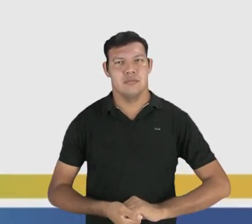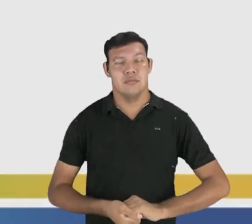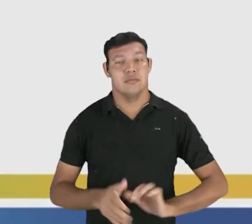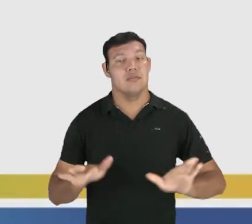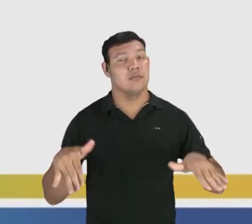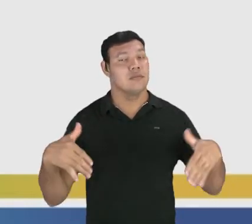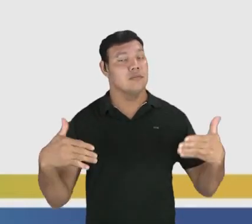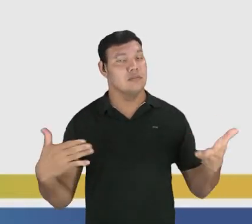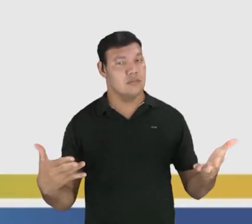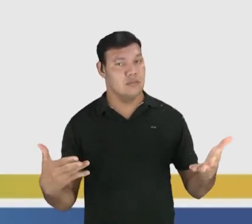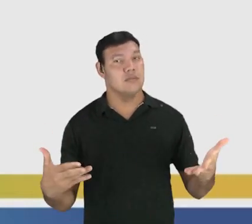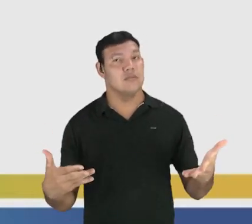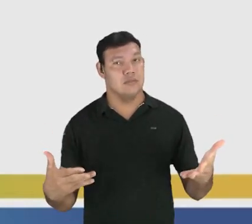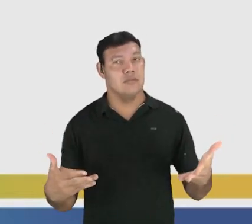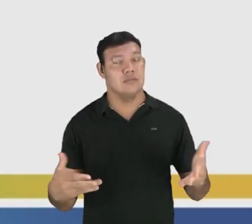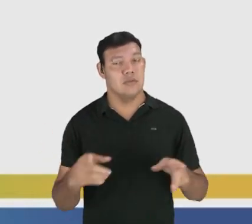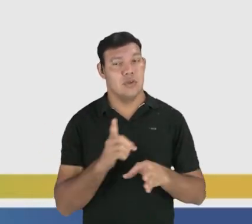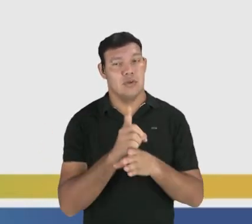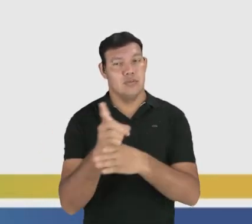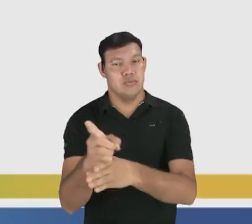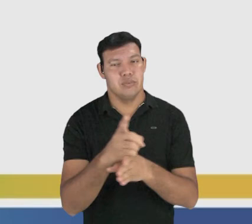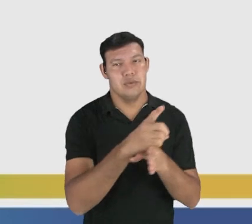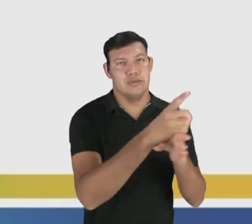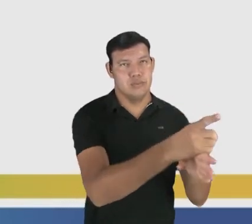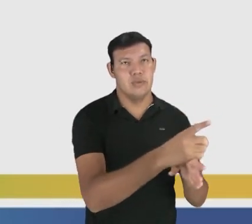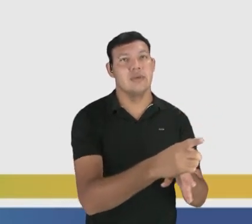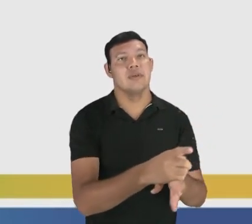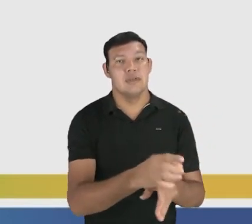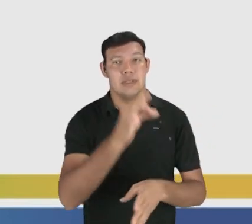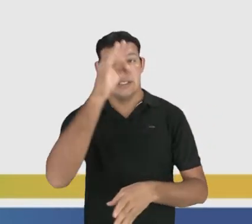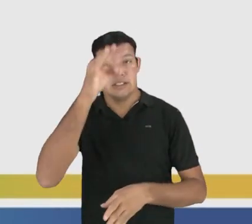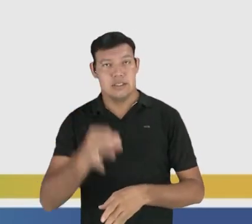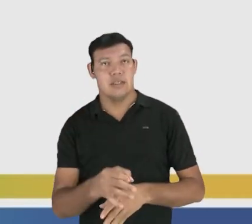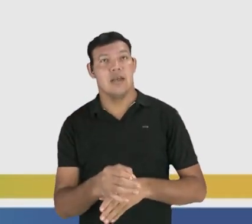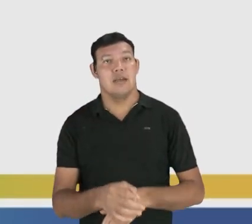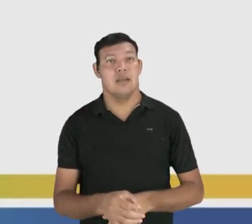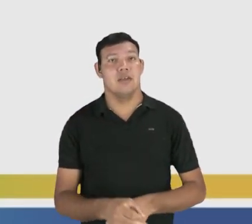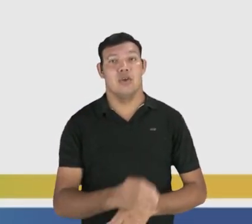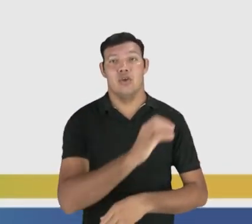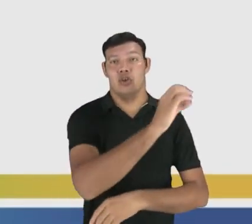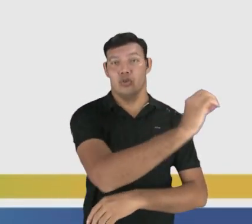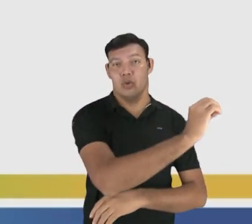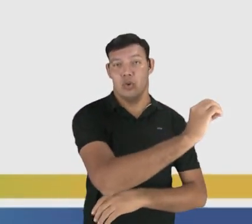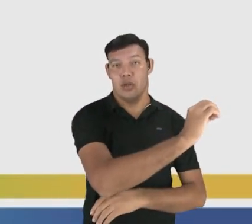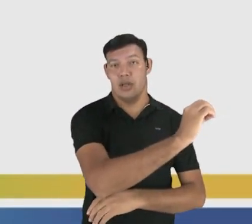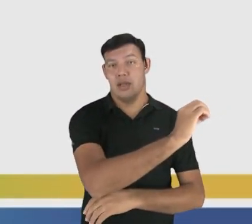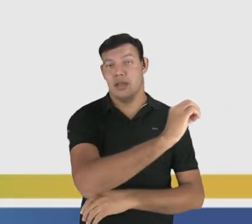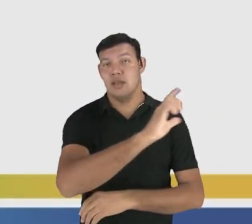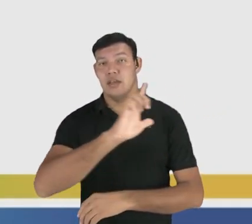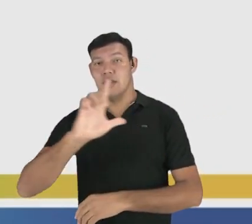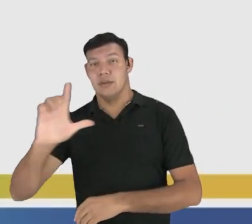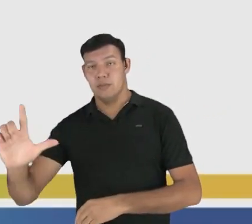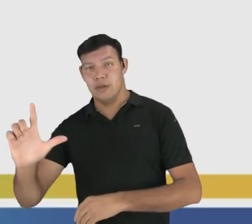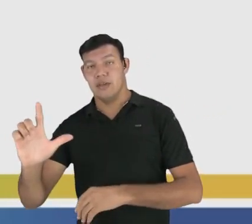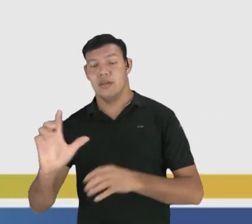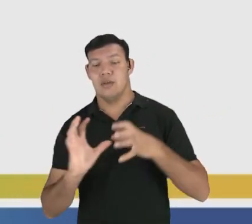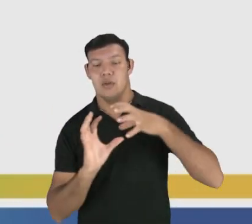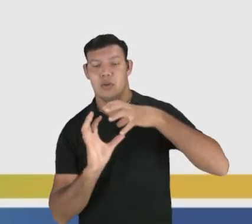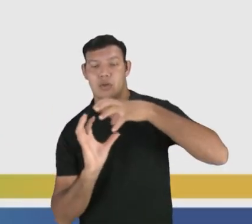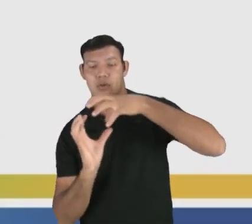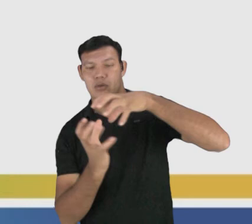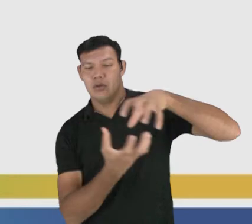Nesse caso, o sentido correto vai ser do oeste para leste, porque o movimento de rotação ele acontece no